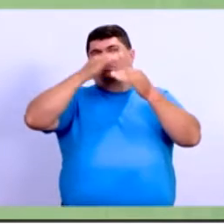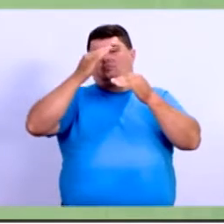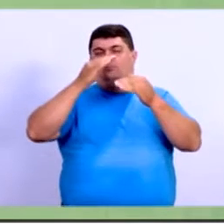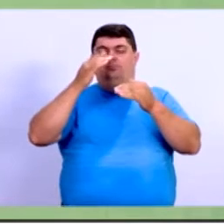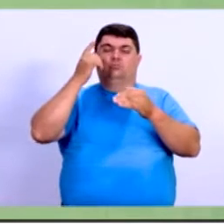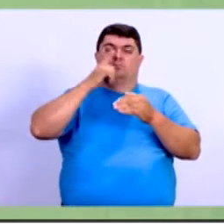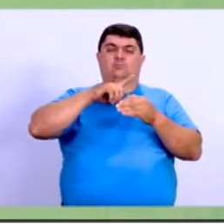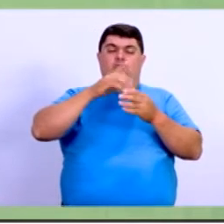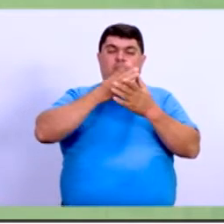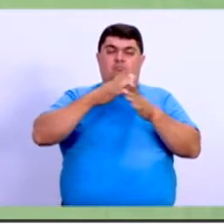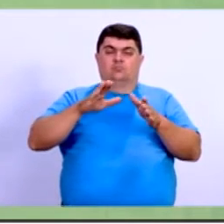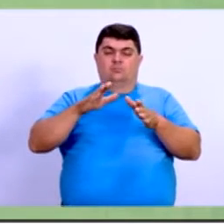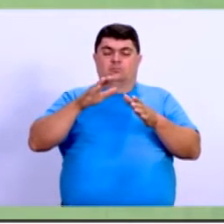a discussão